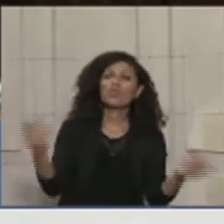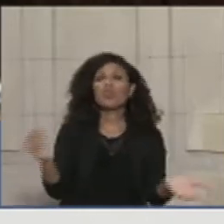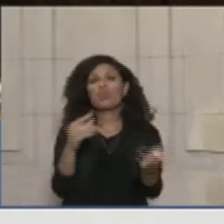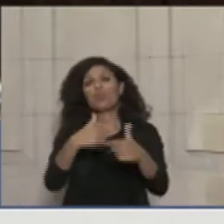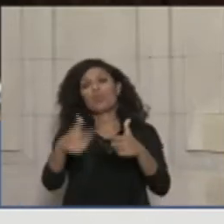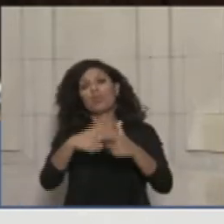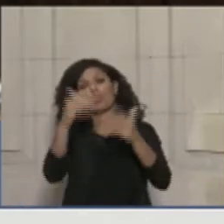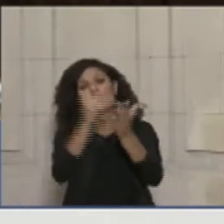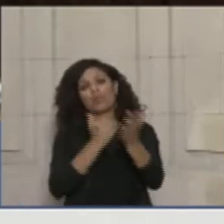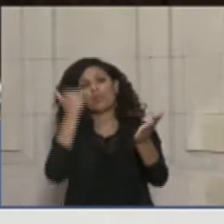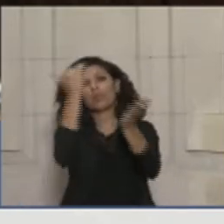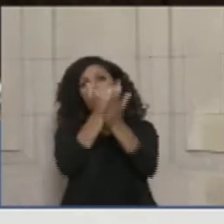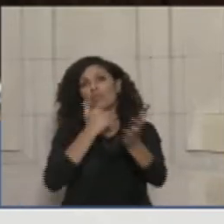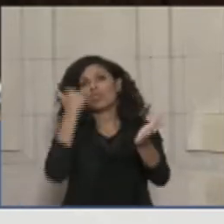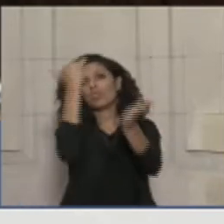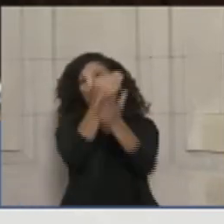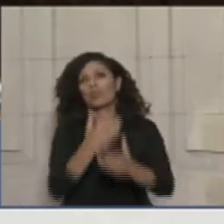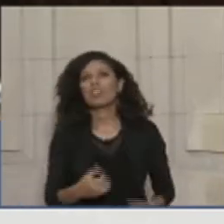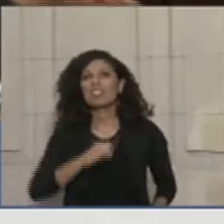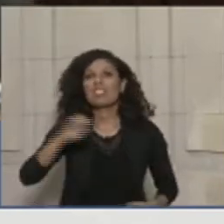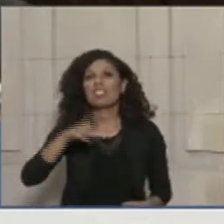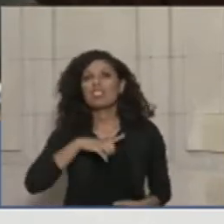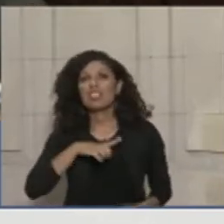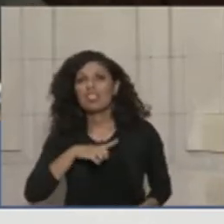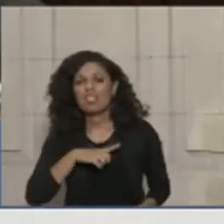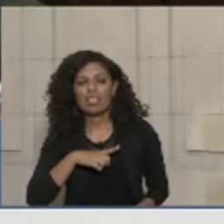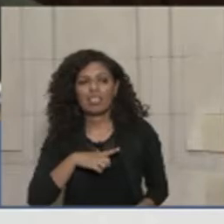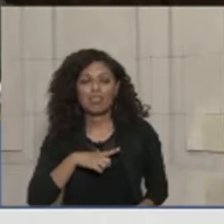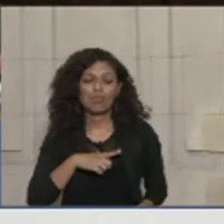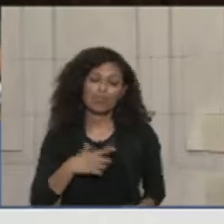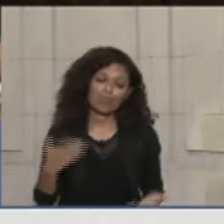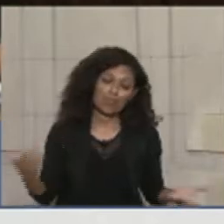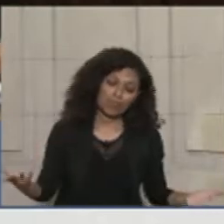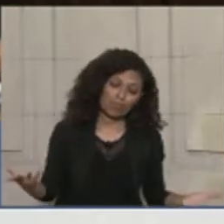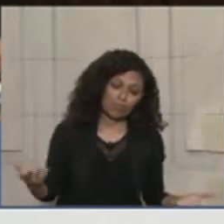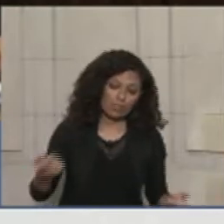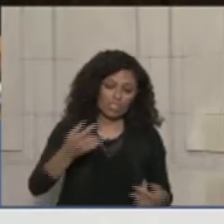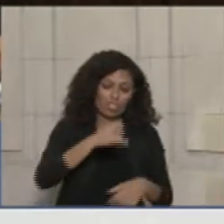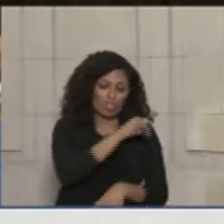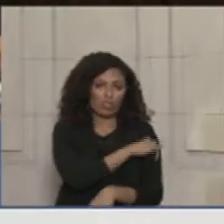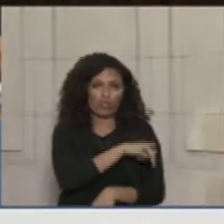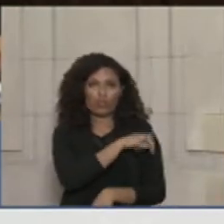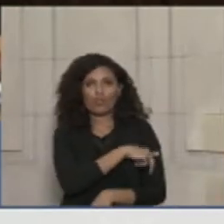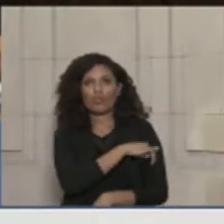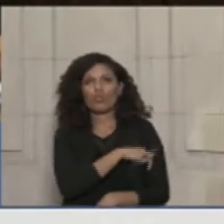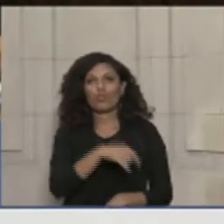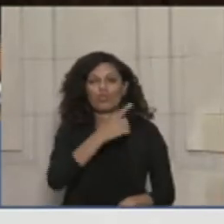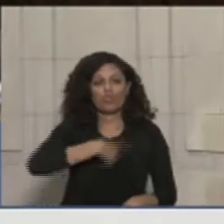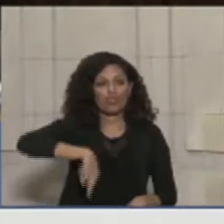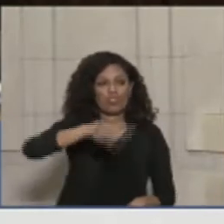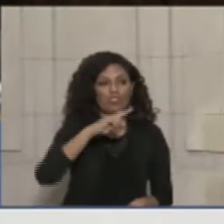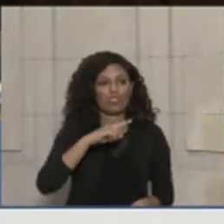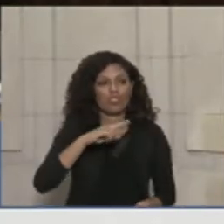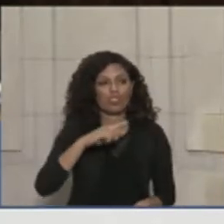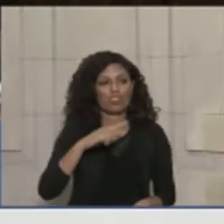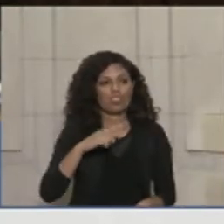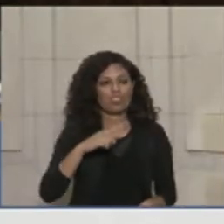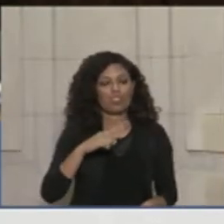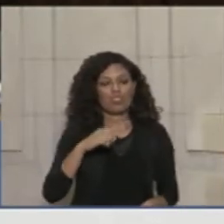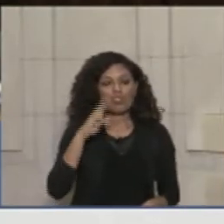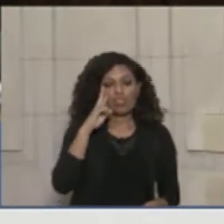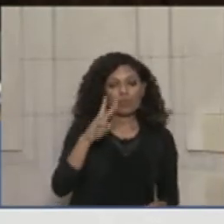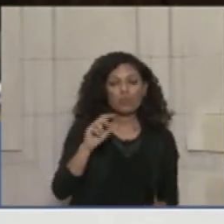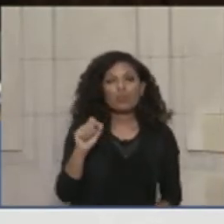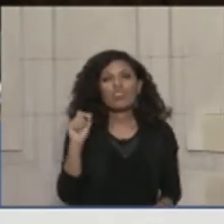Quanto mais aparato de segurança no nosso estado, e o Rio de Janeiro é referência em aparatos de segurança pública, nada disso